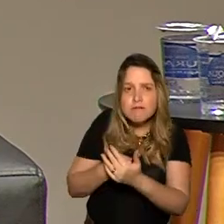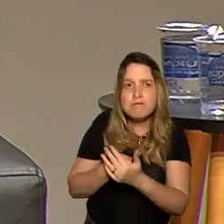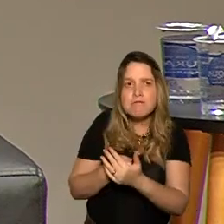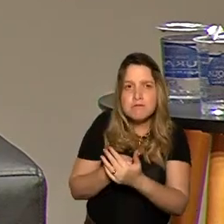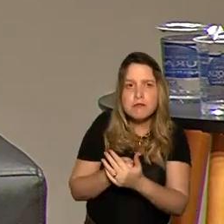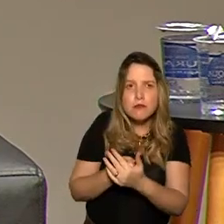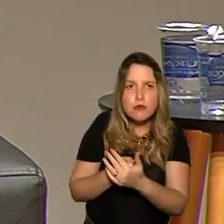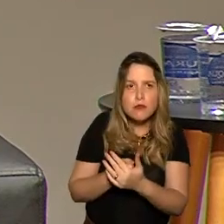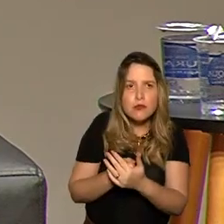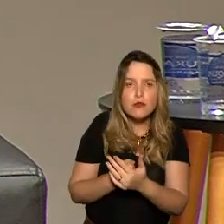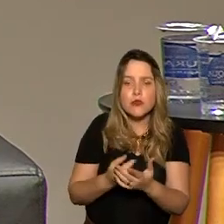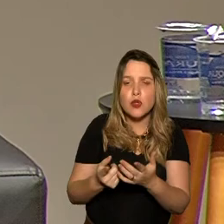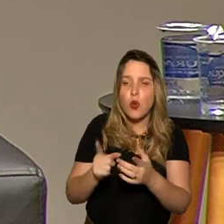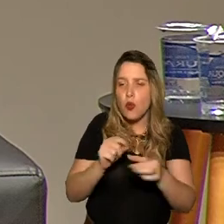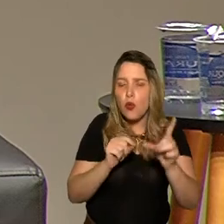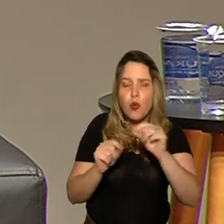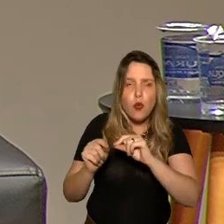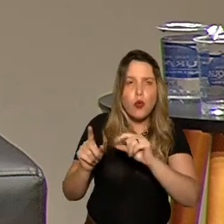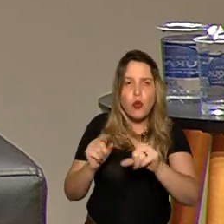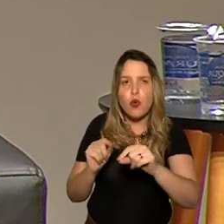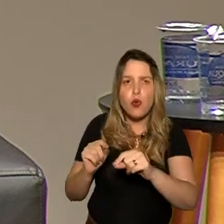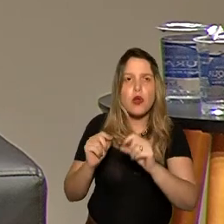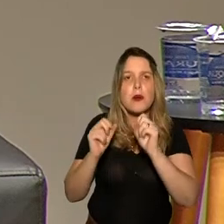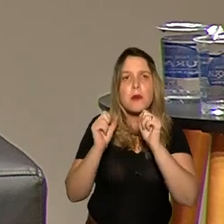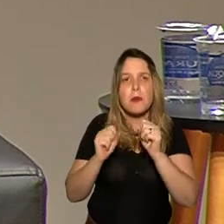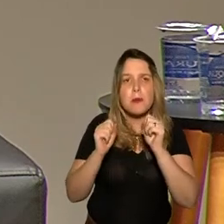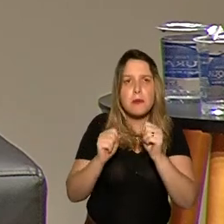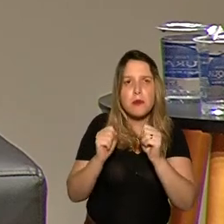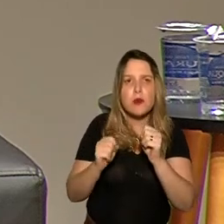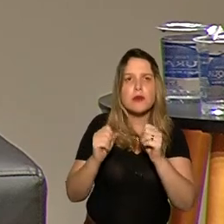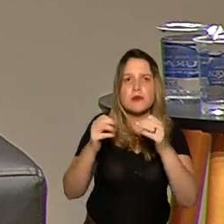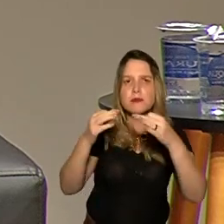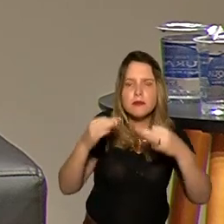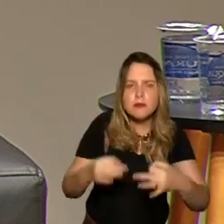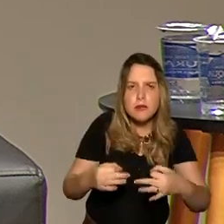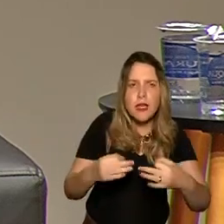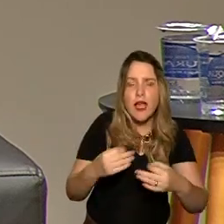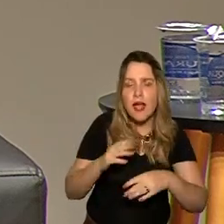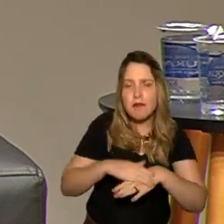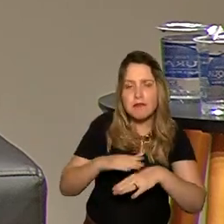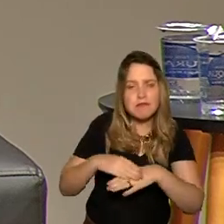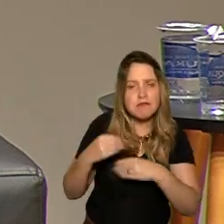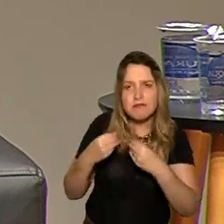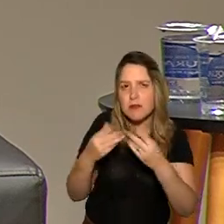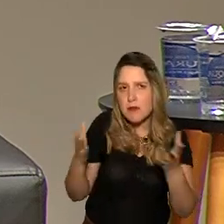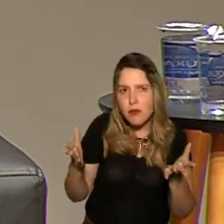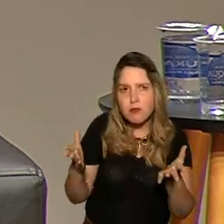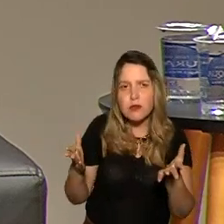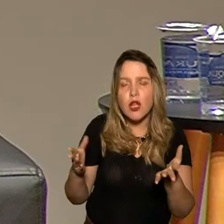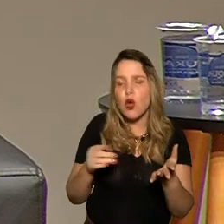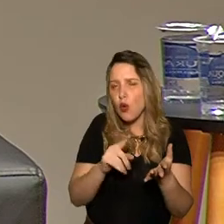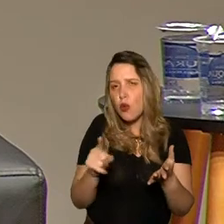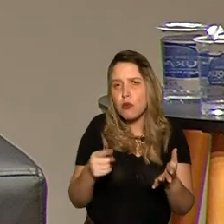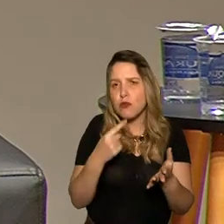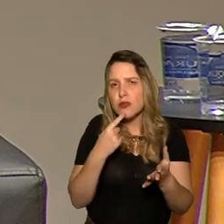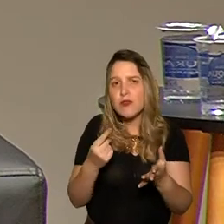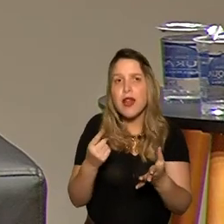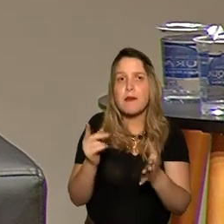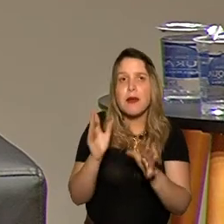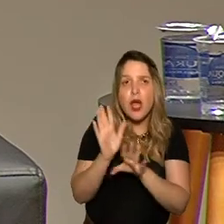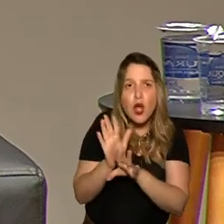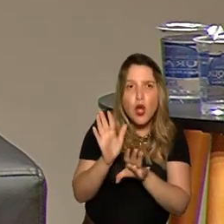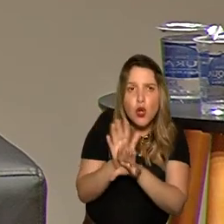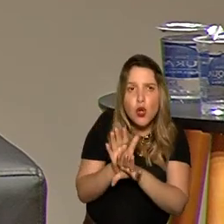determinadas composições que não podem ser previstas de antemão né quando você passa a colaborar